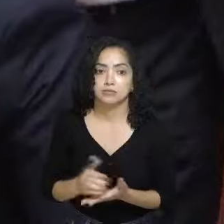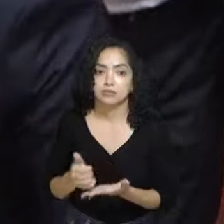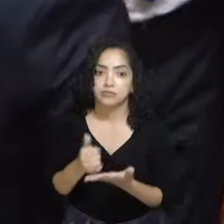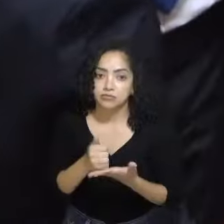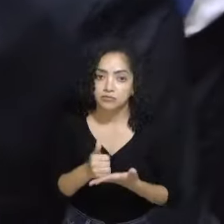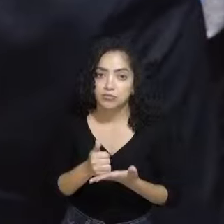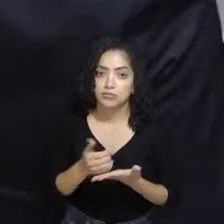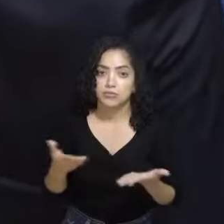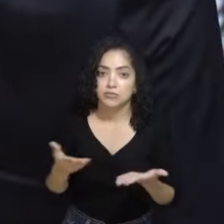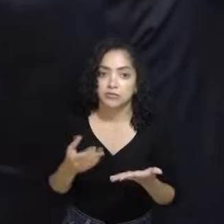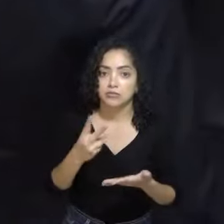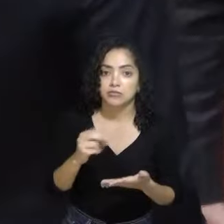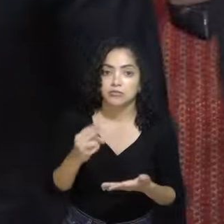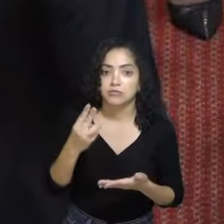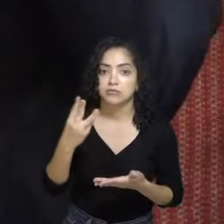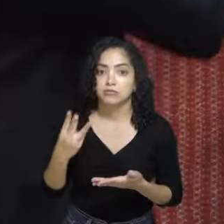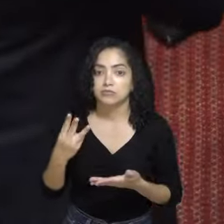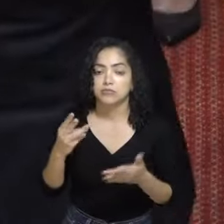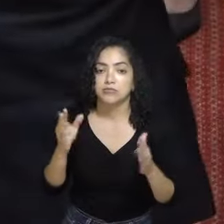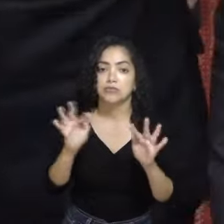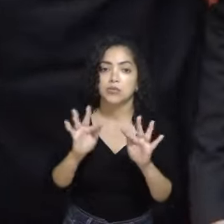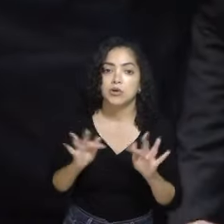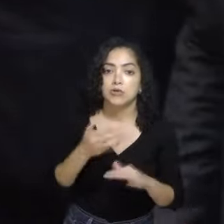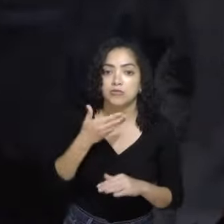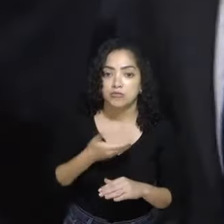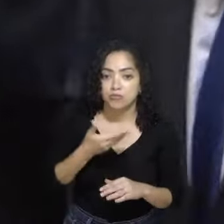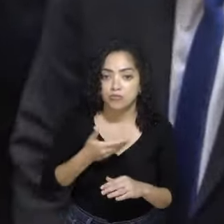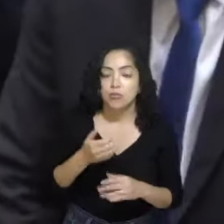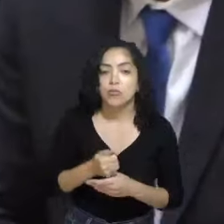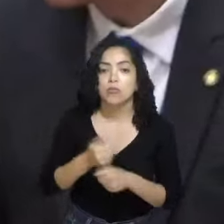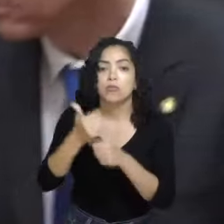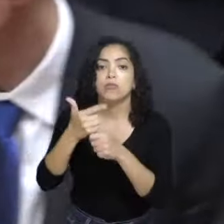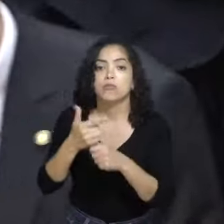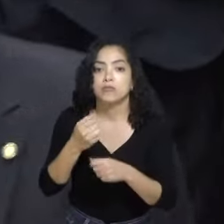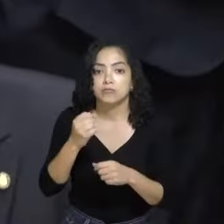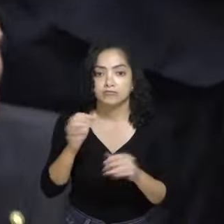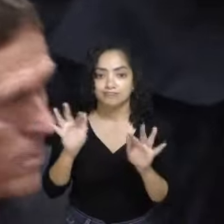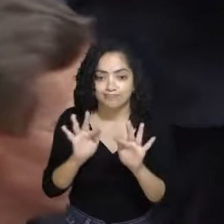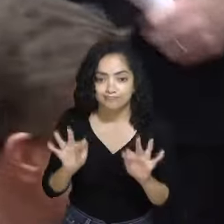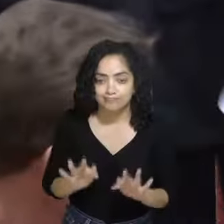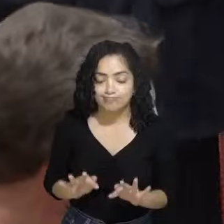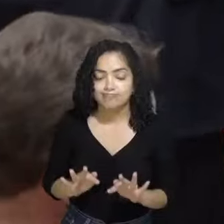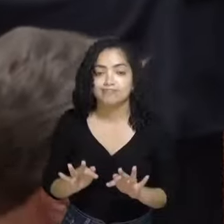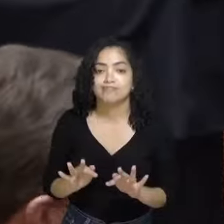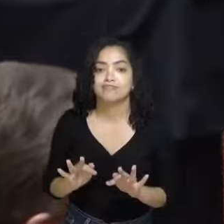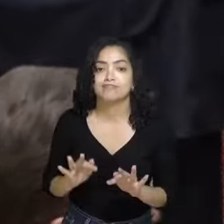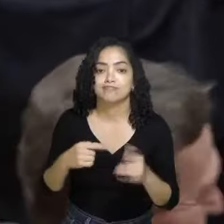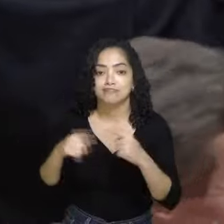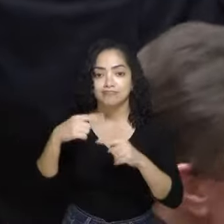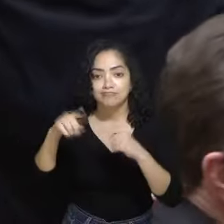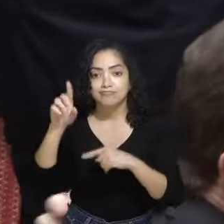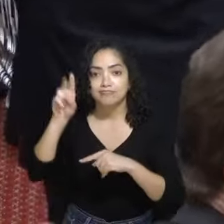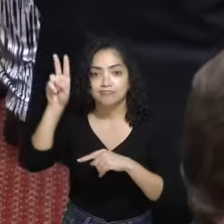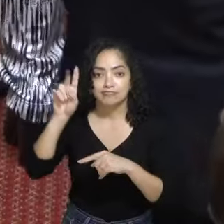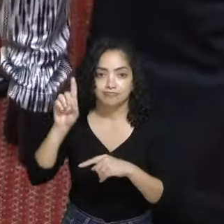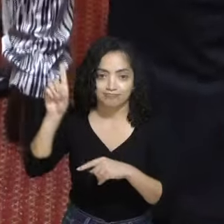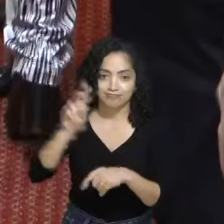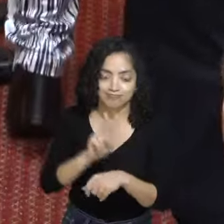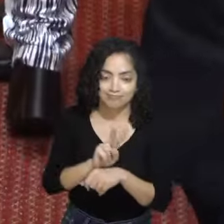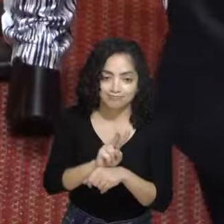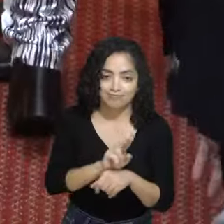2023. Desejaram um feliz Natal, feliz ano novo e muitas conquistas, muitas realizações. E que Deus possa abençoar cada família